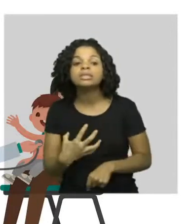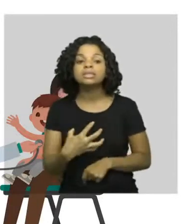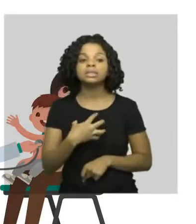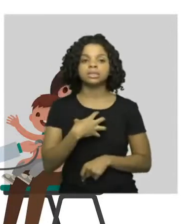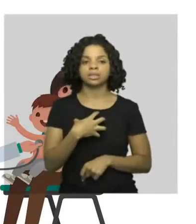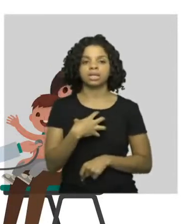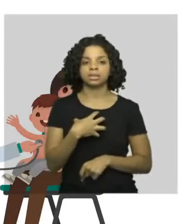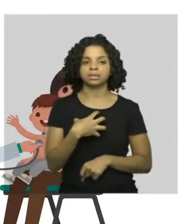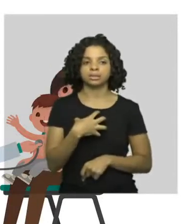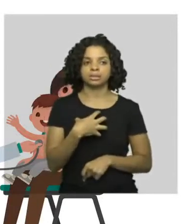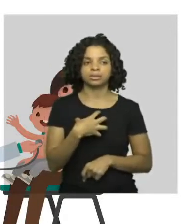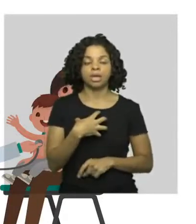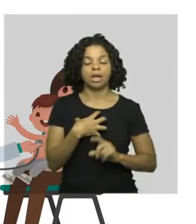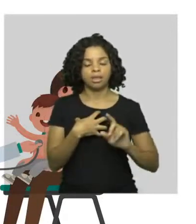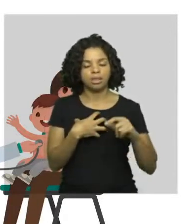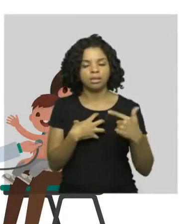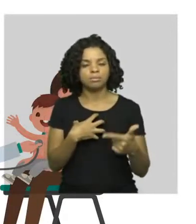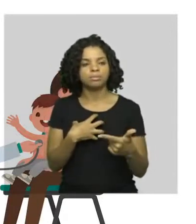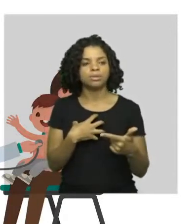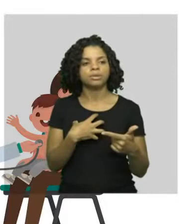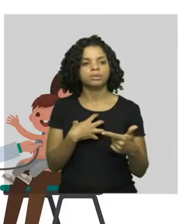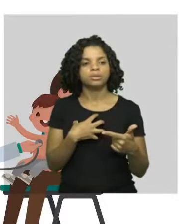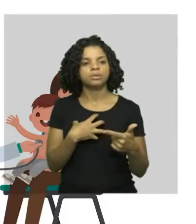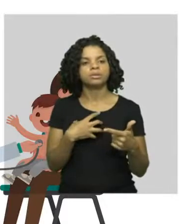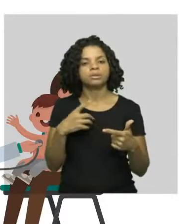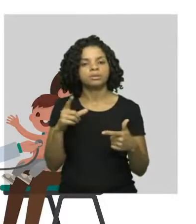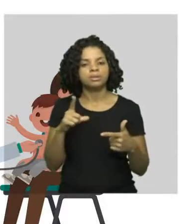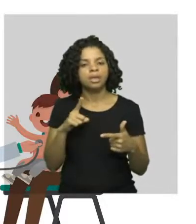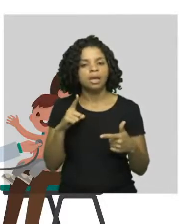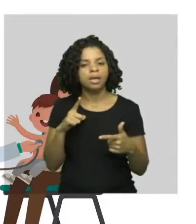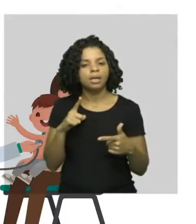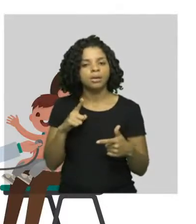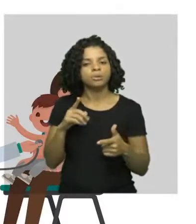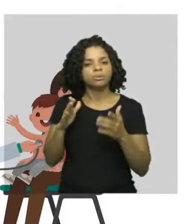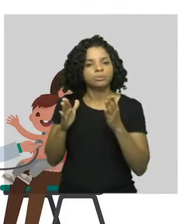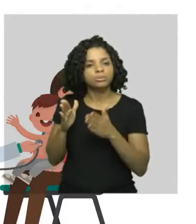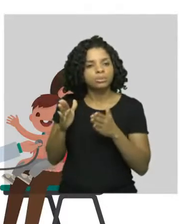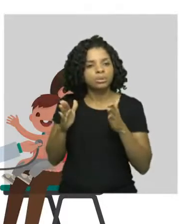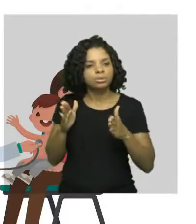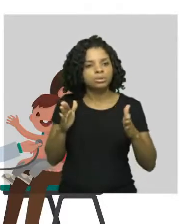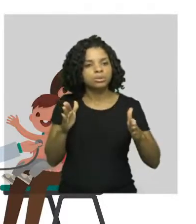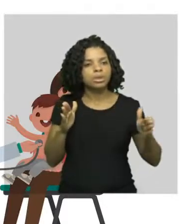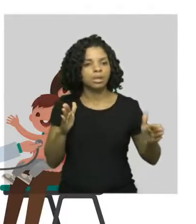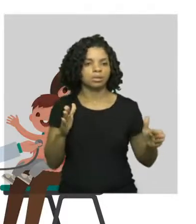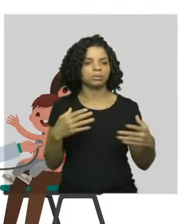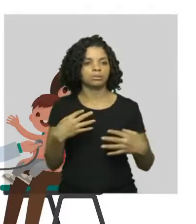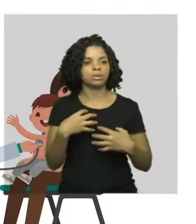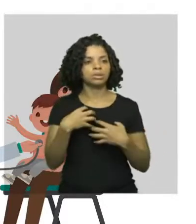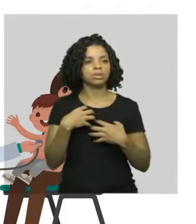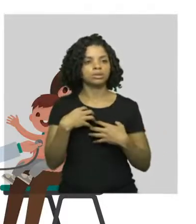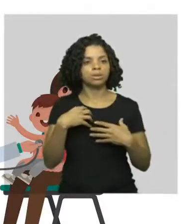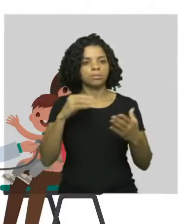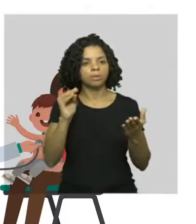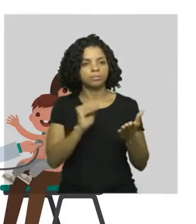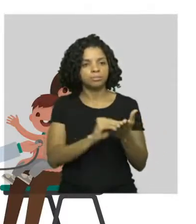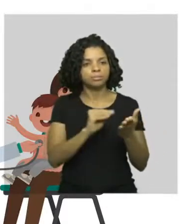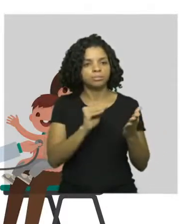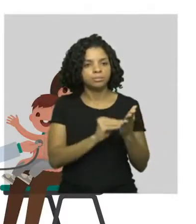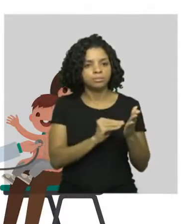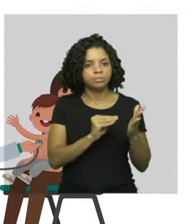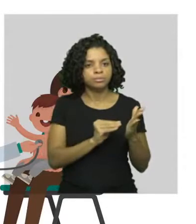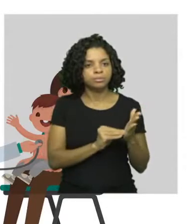nós traçamos uma linha de reabilitação e gerenciamento dos sintomas. Nisso inclui-se